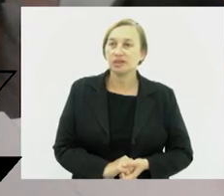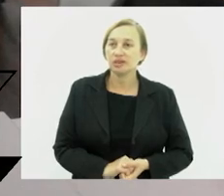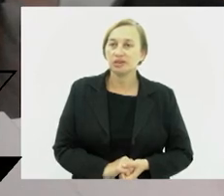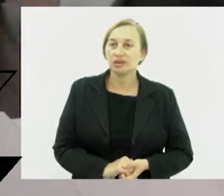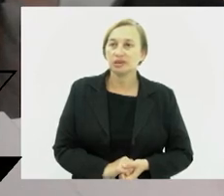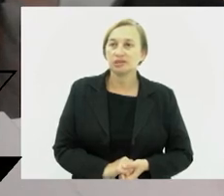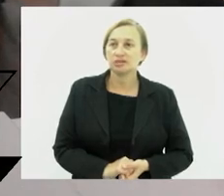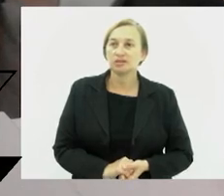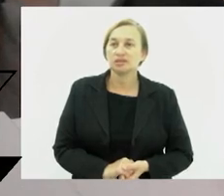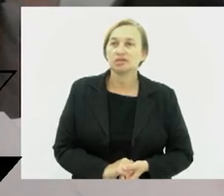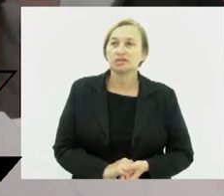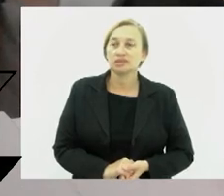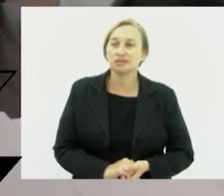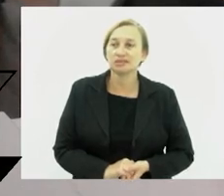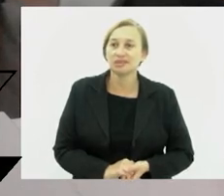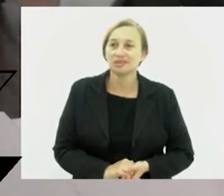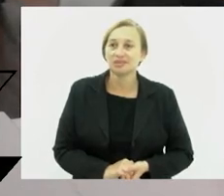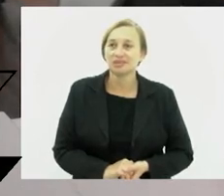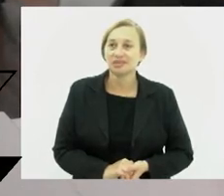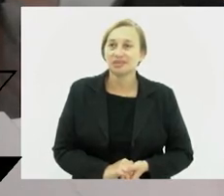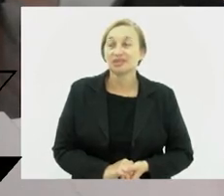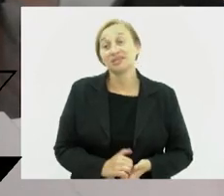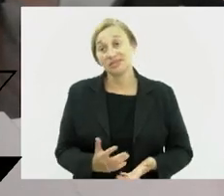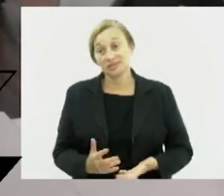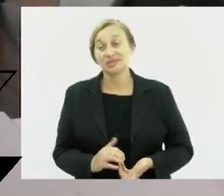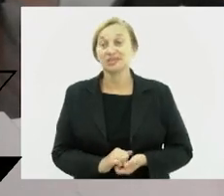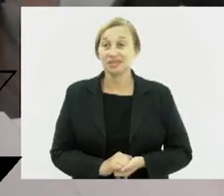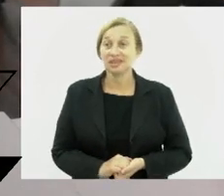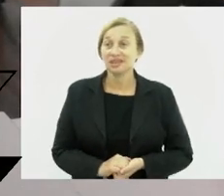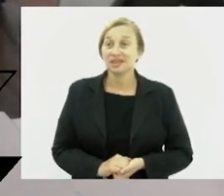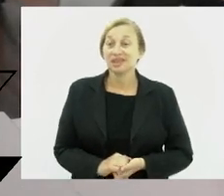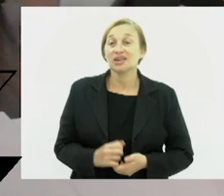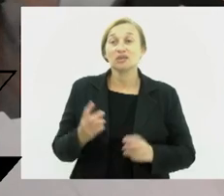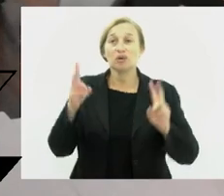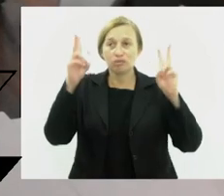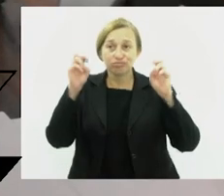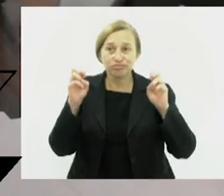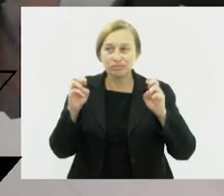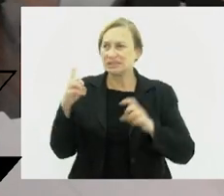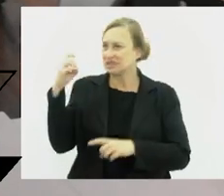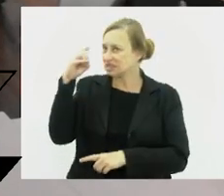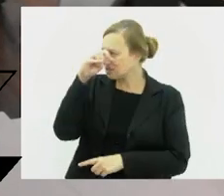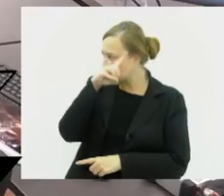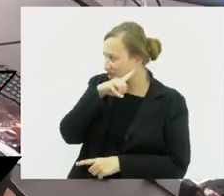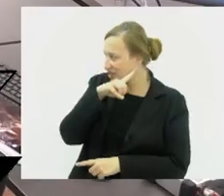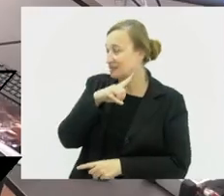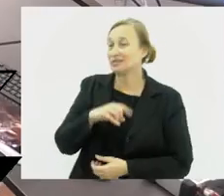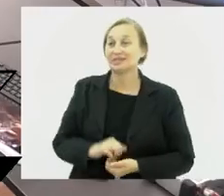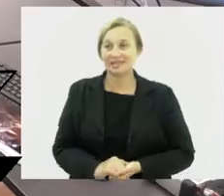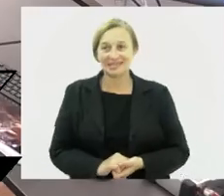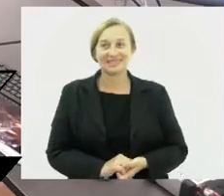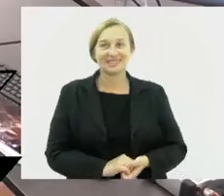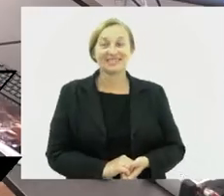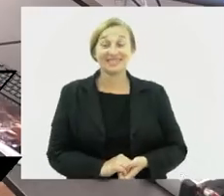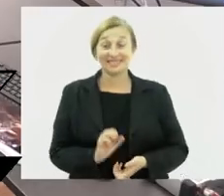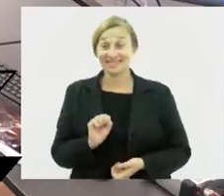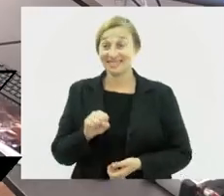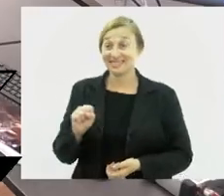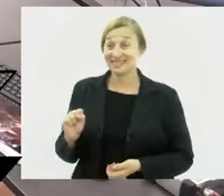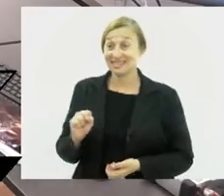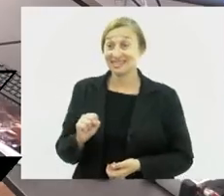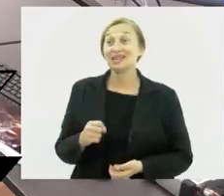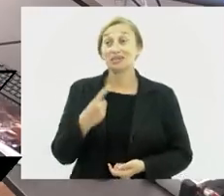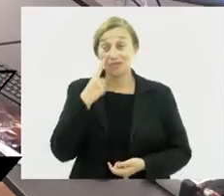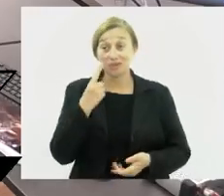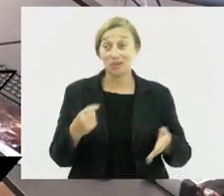viabilizarmos que as ONGs, pelo menos, voltem a respirar, porque a situação delas é muito difícil. E, em função disso, sim, pegá-las para